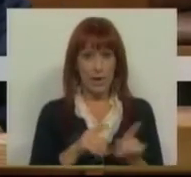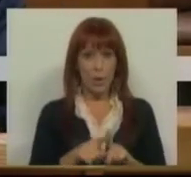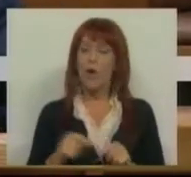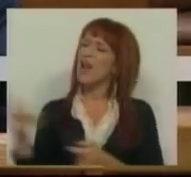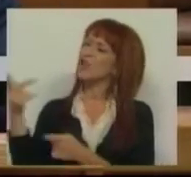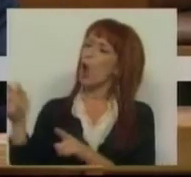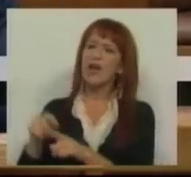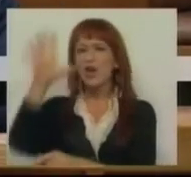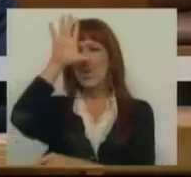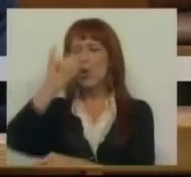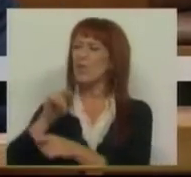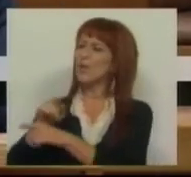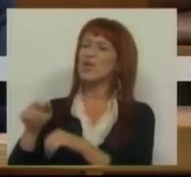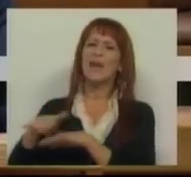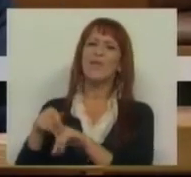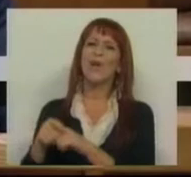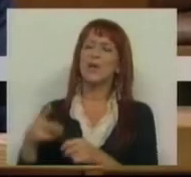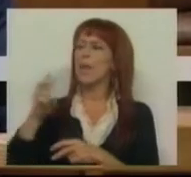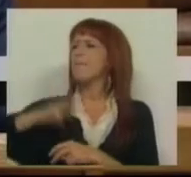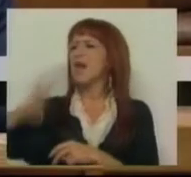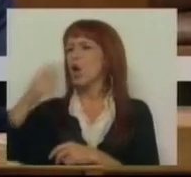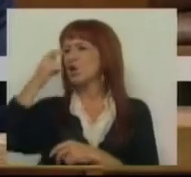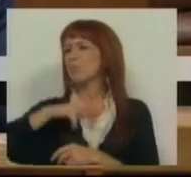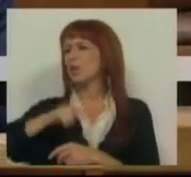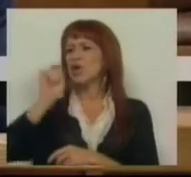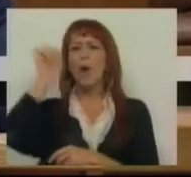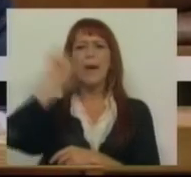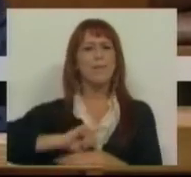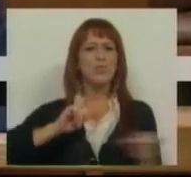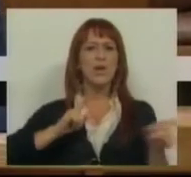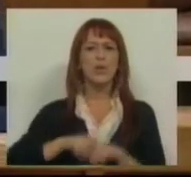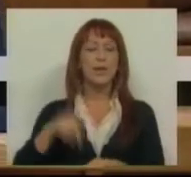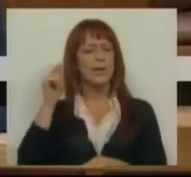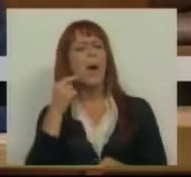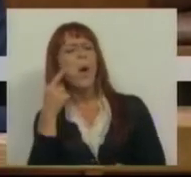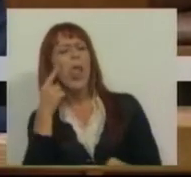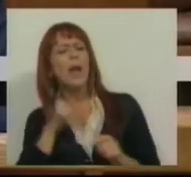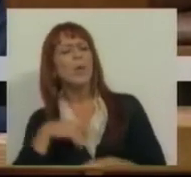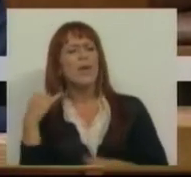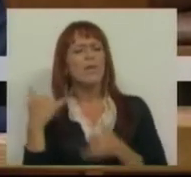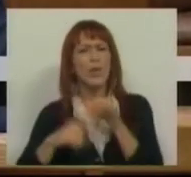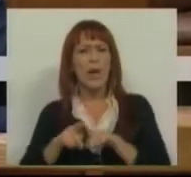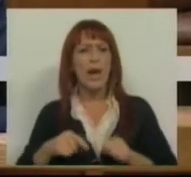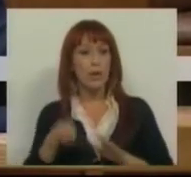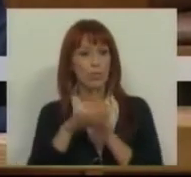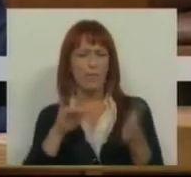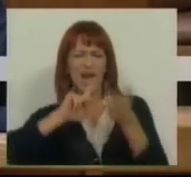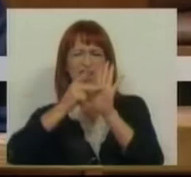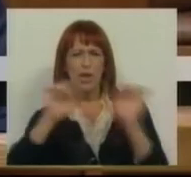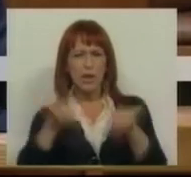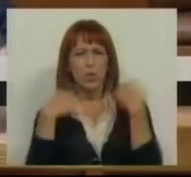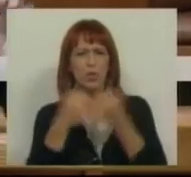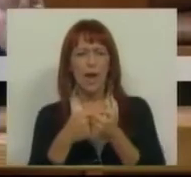para a Troika e o Governo fazerem de milhões de portugueses e portuguesas as cobaias de um violento programa de engenharia